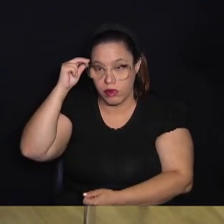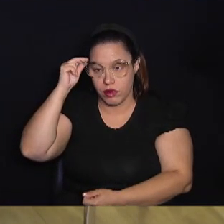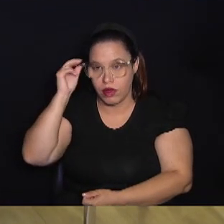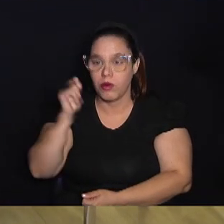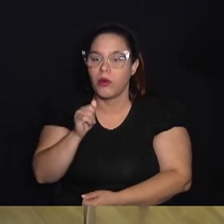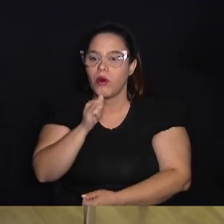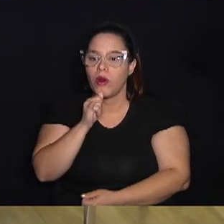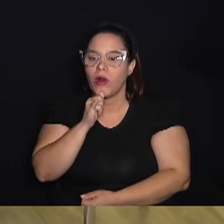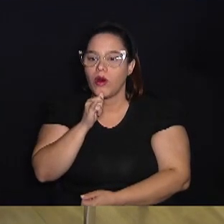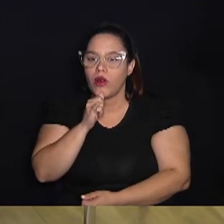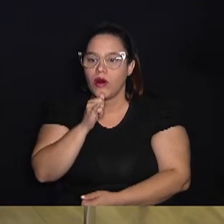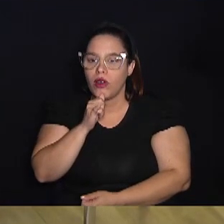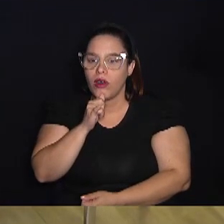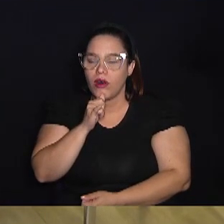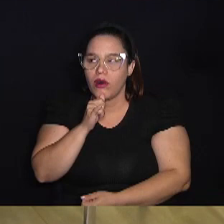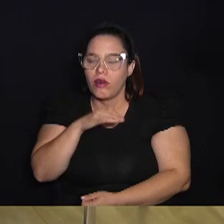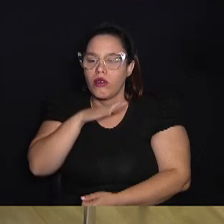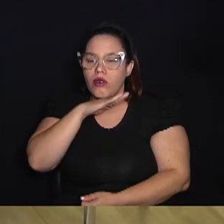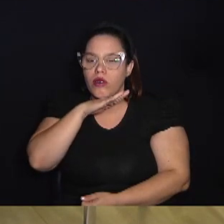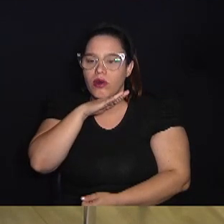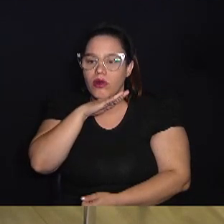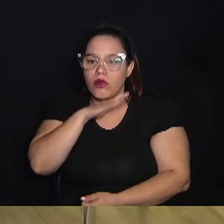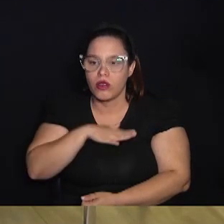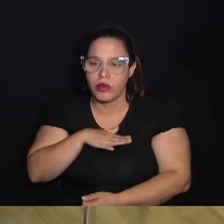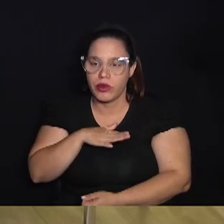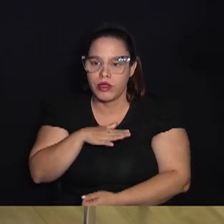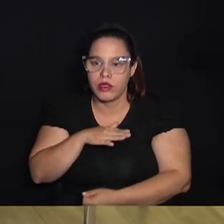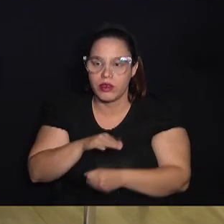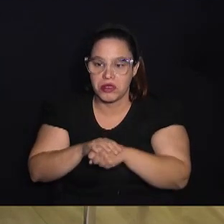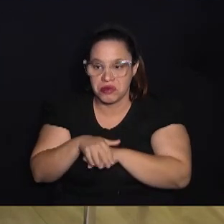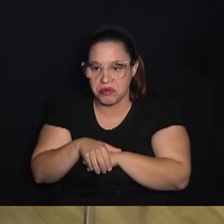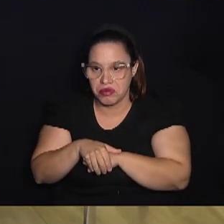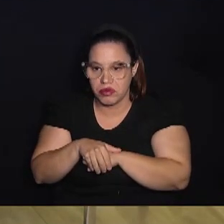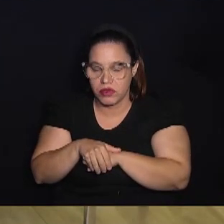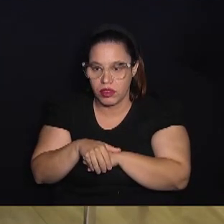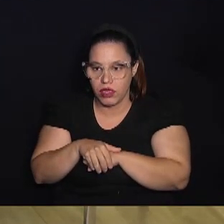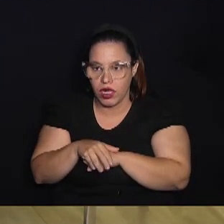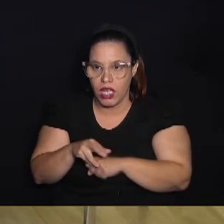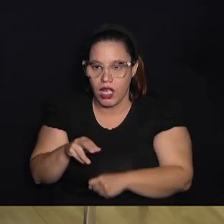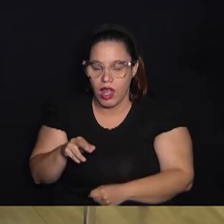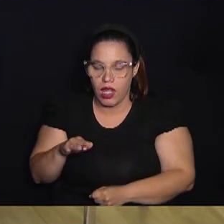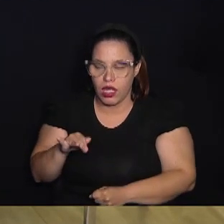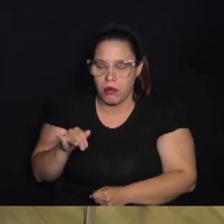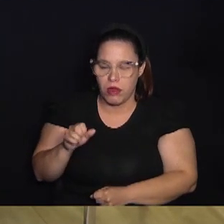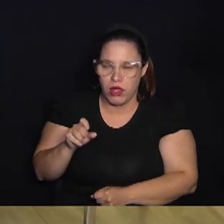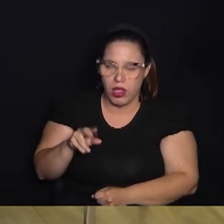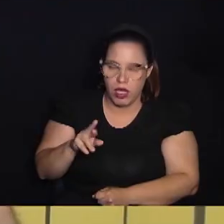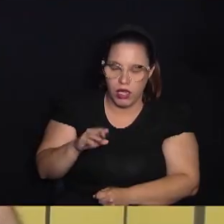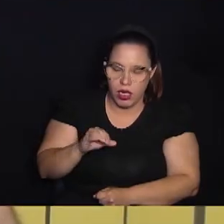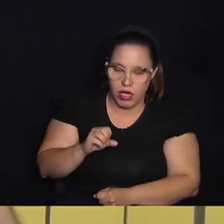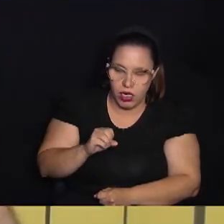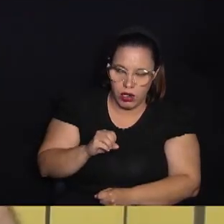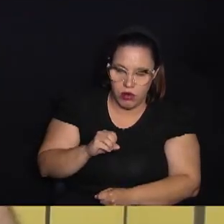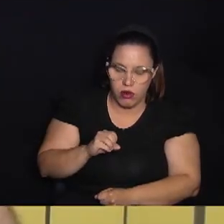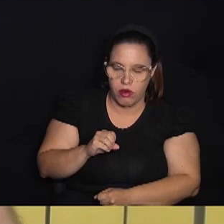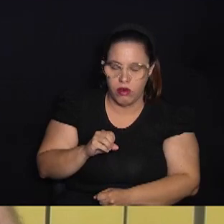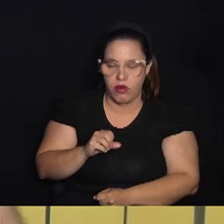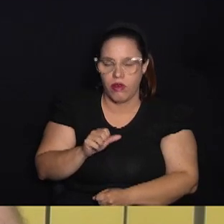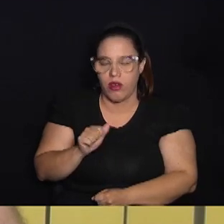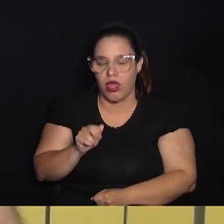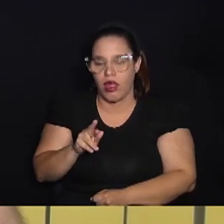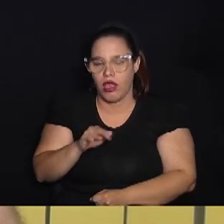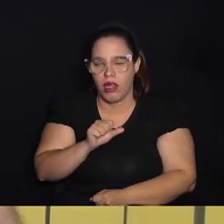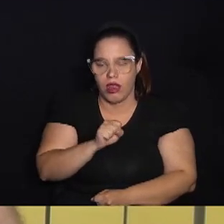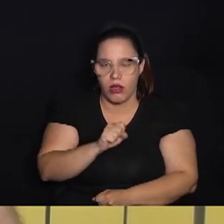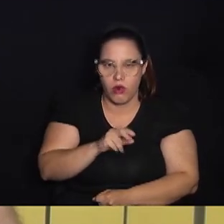noturna no Cemitério da Consolação que faz somos nós e bom daqui também que é já tá super consolidado né esse saudado suas